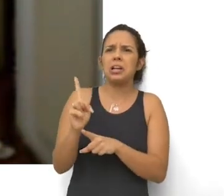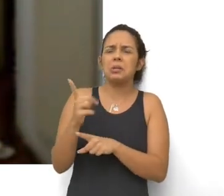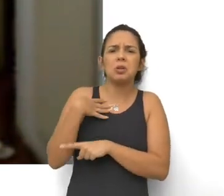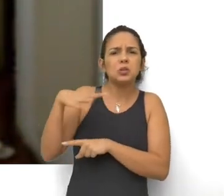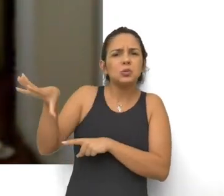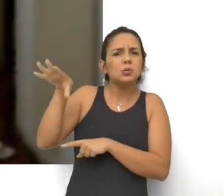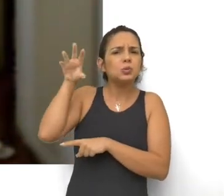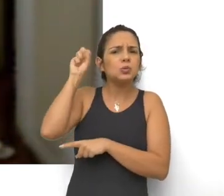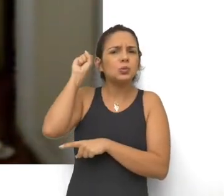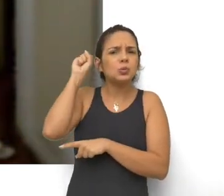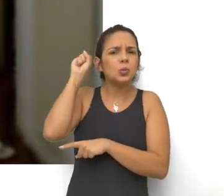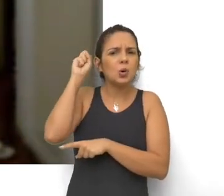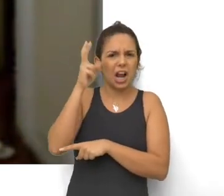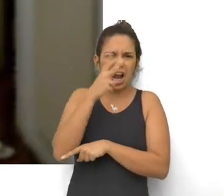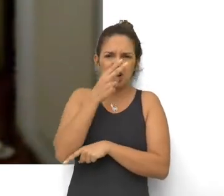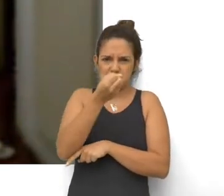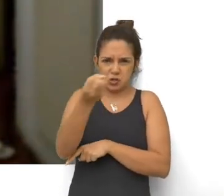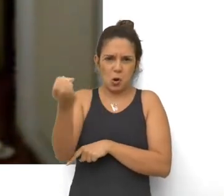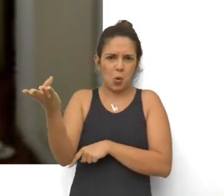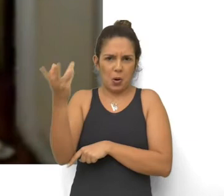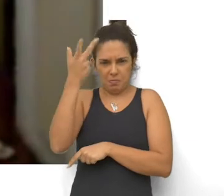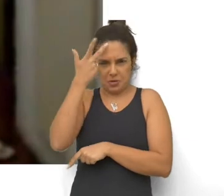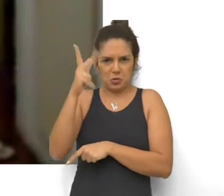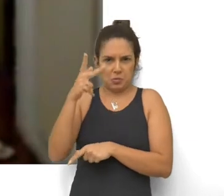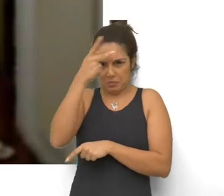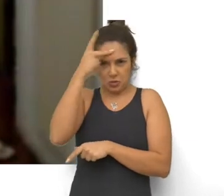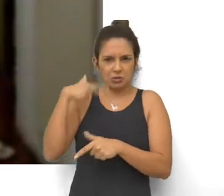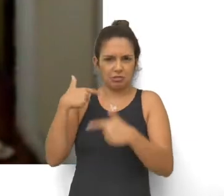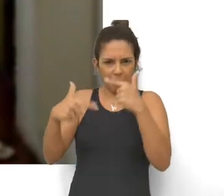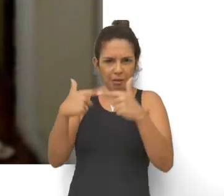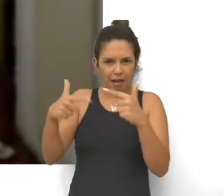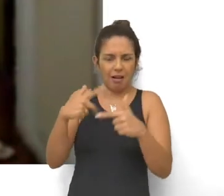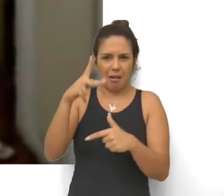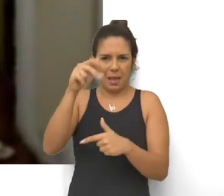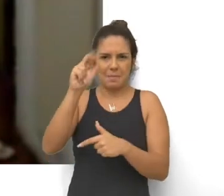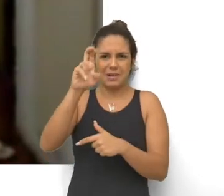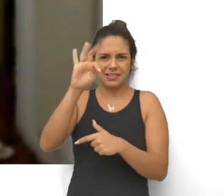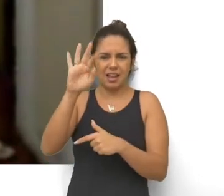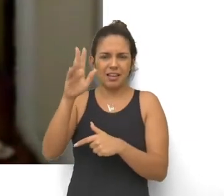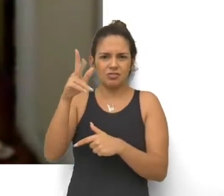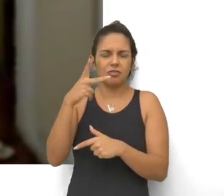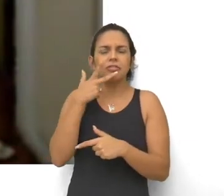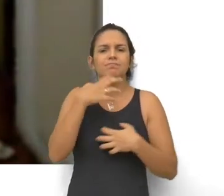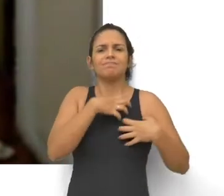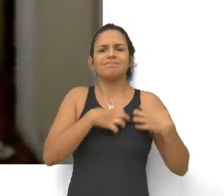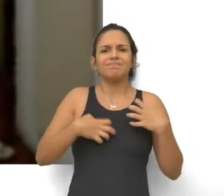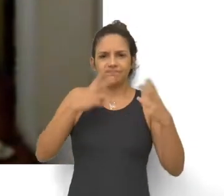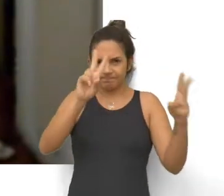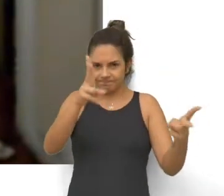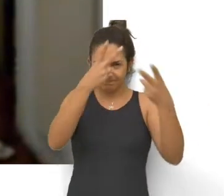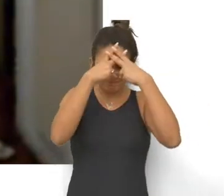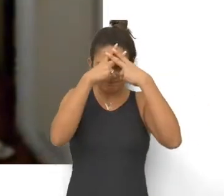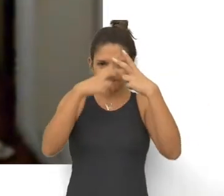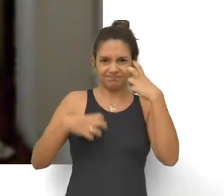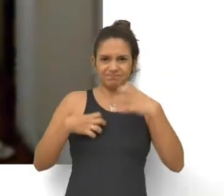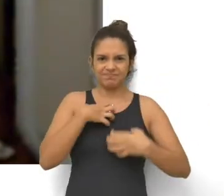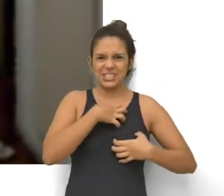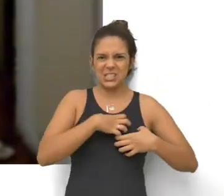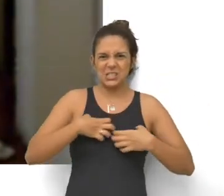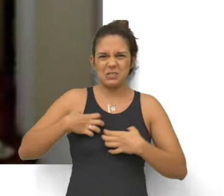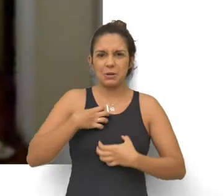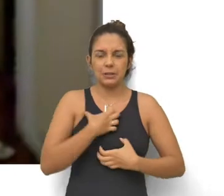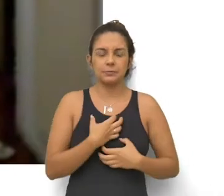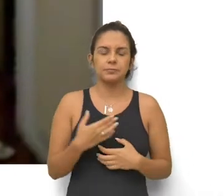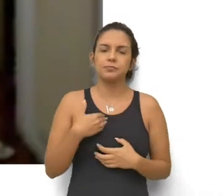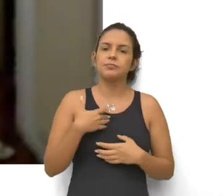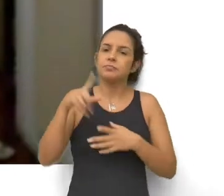talvez eu estivesse escutando alguns pacientes com essa questão. Eu falei, bom, ressentimento. E aí aceitaram, e